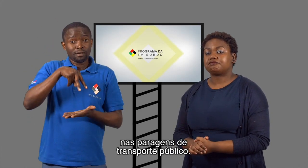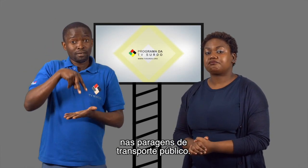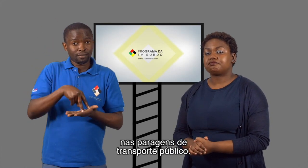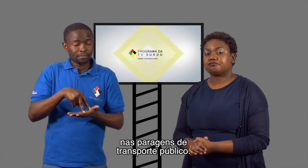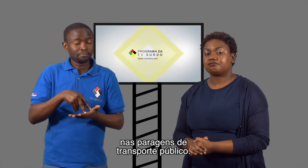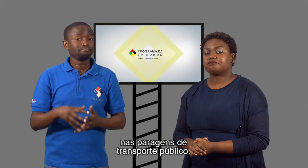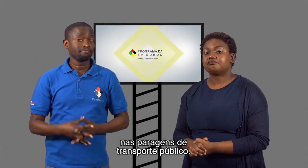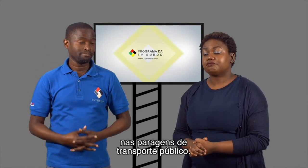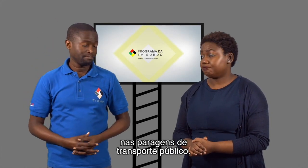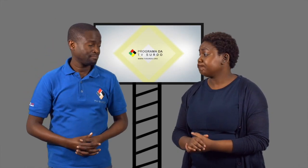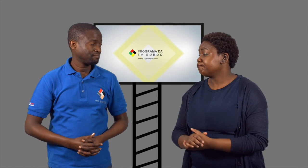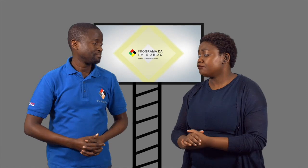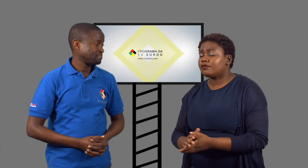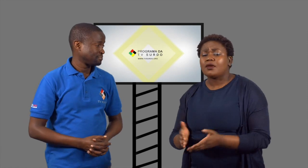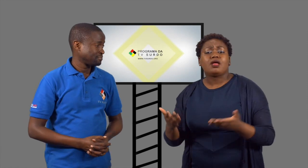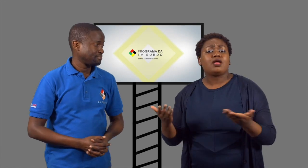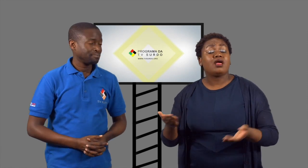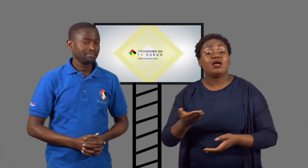transporte público.